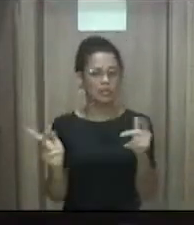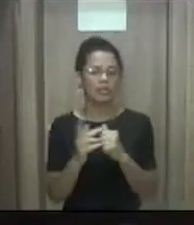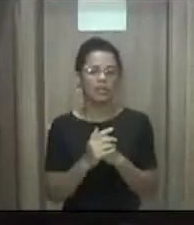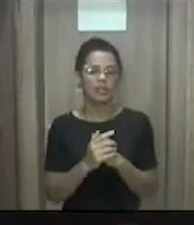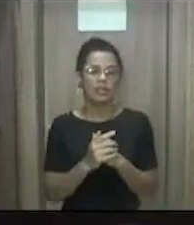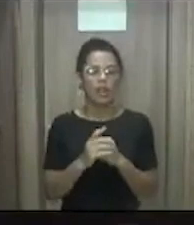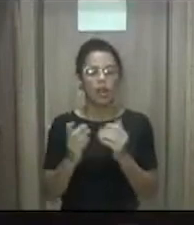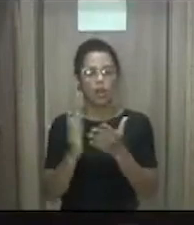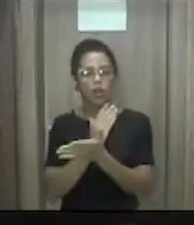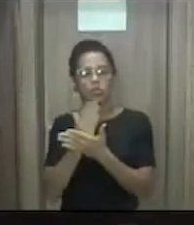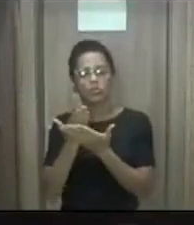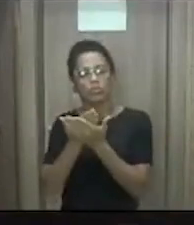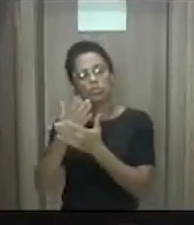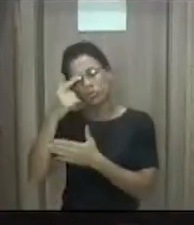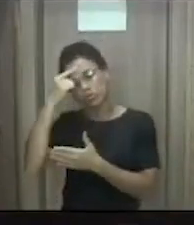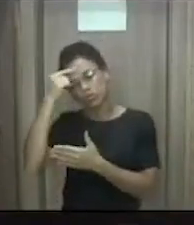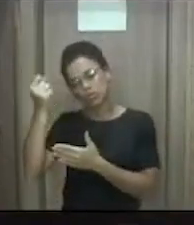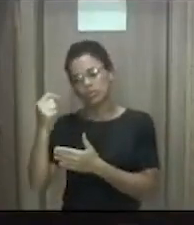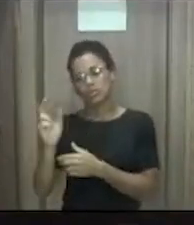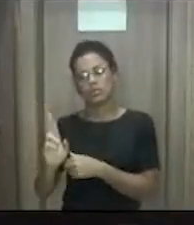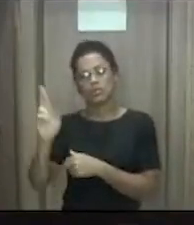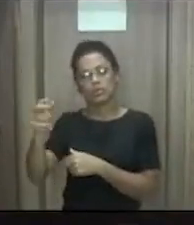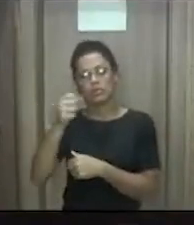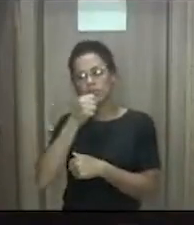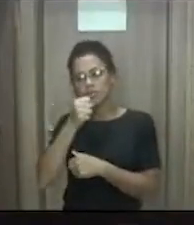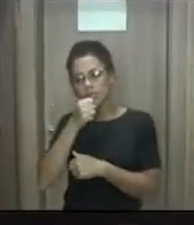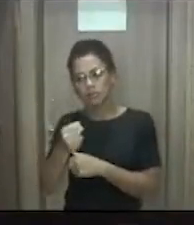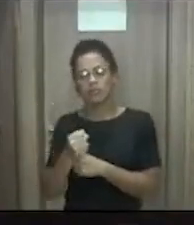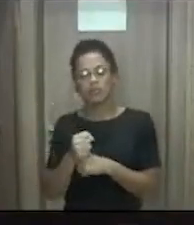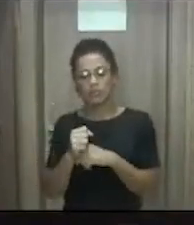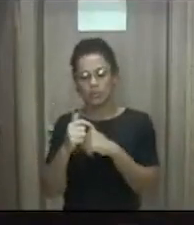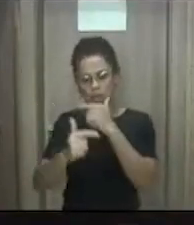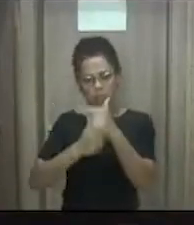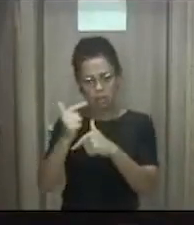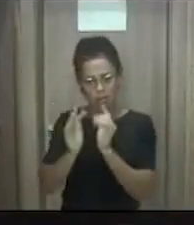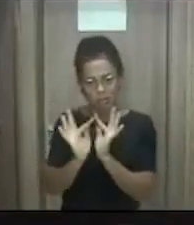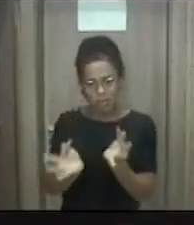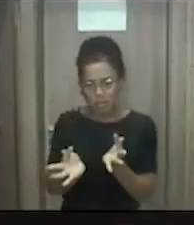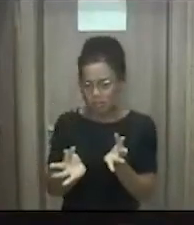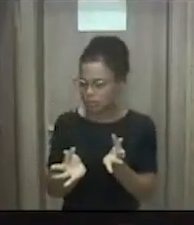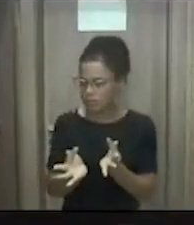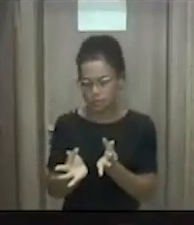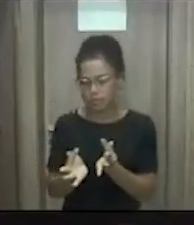graduação, que ficou responsável pela transcrição das entrevistas. Vocês sabem que não é um trabalho simples, apesar do avanço